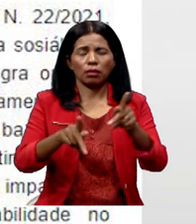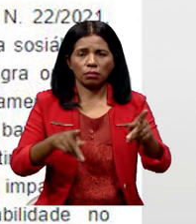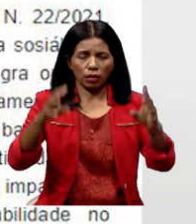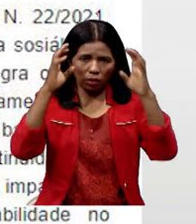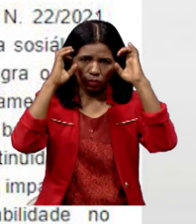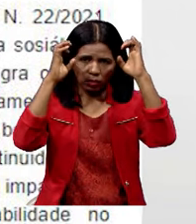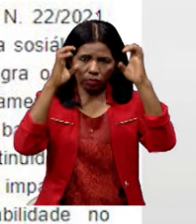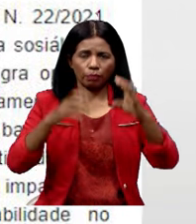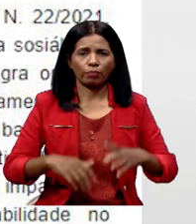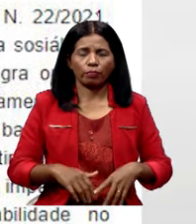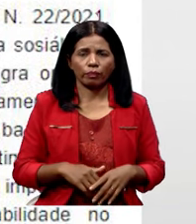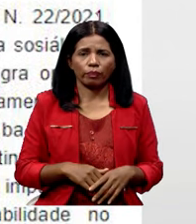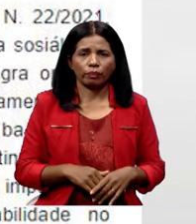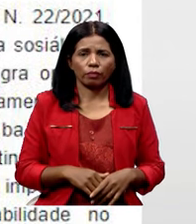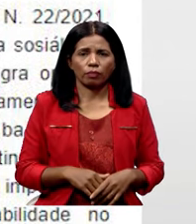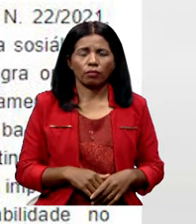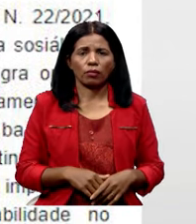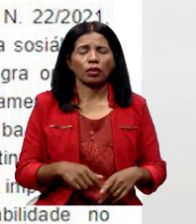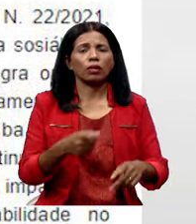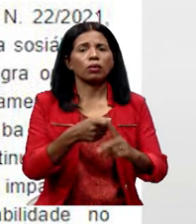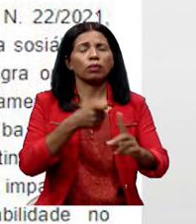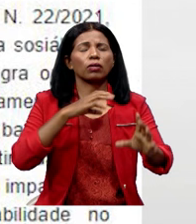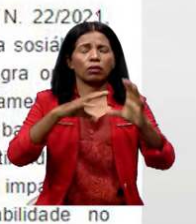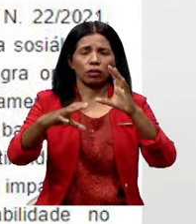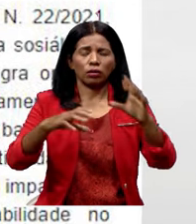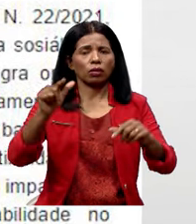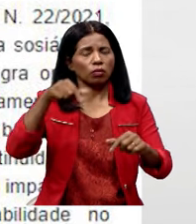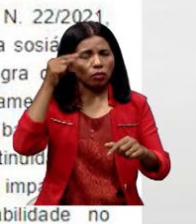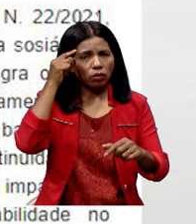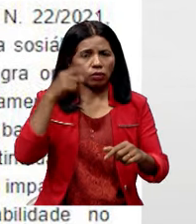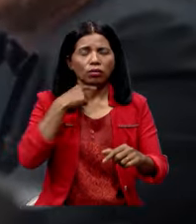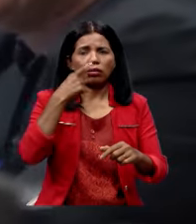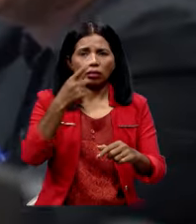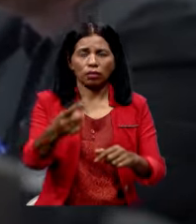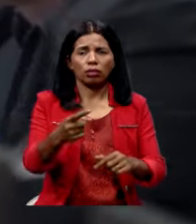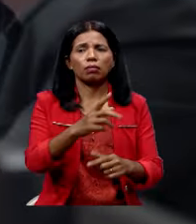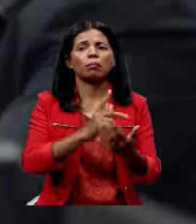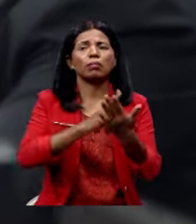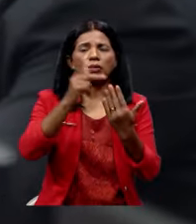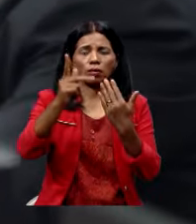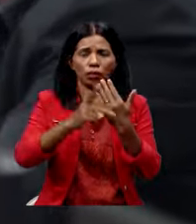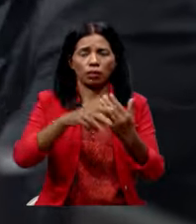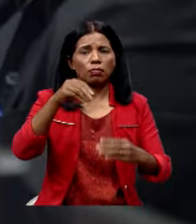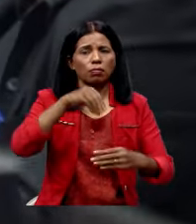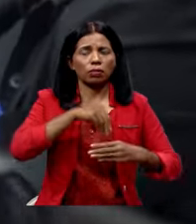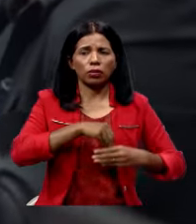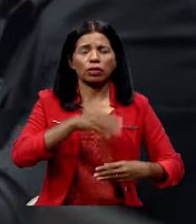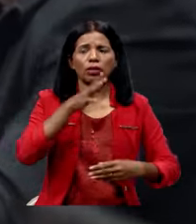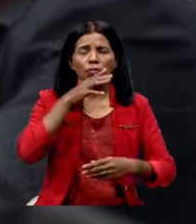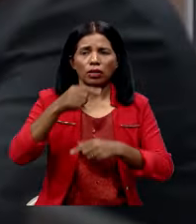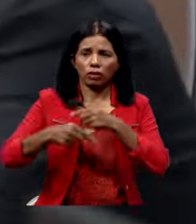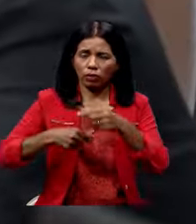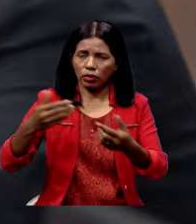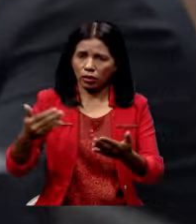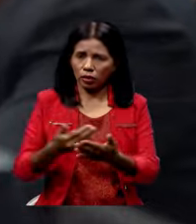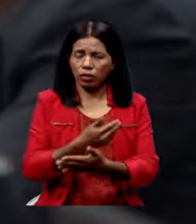educacional. Nune, li husi comunicado governo explica revogação ba programa Bolsa da Mãe Nova Geração,